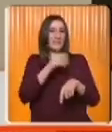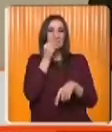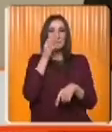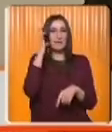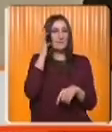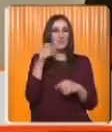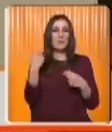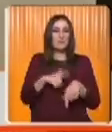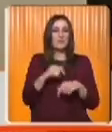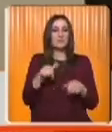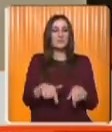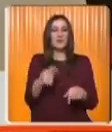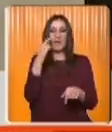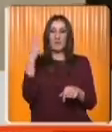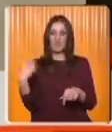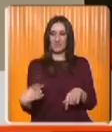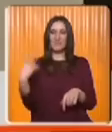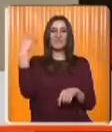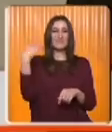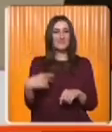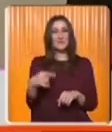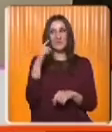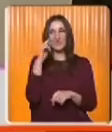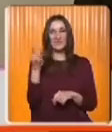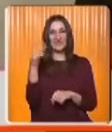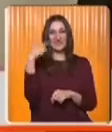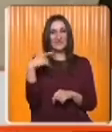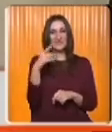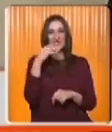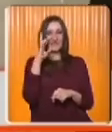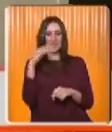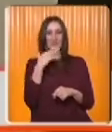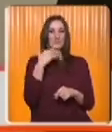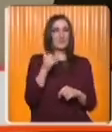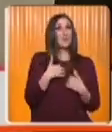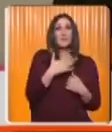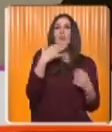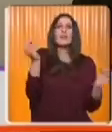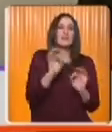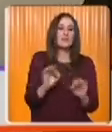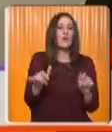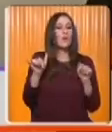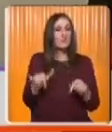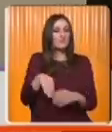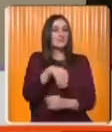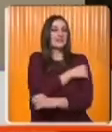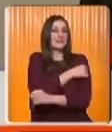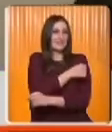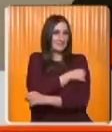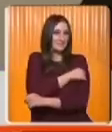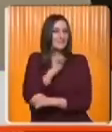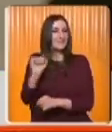Hoje, na casa da Carla, ela olhar para mim de alto a baixo, que estou a ver, para ver se eu sou jeitoso, eu sou lindo. Hoje, na casa da